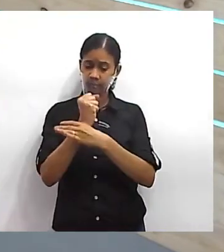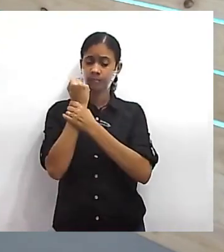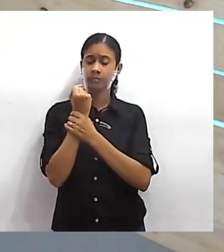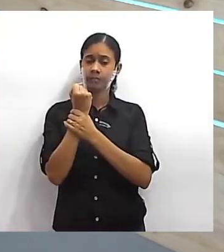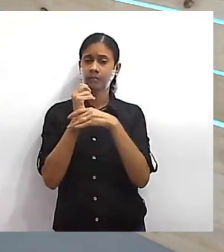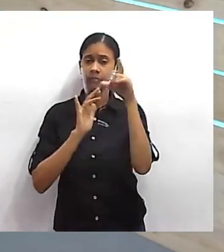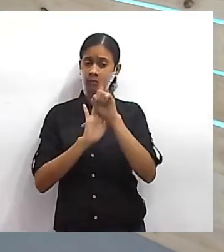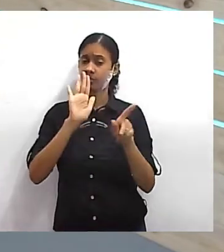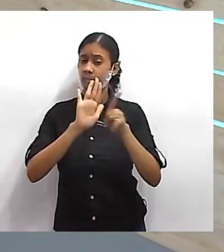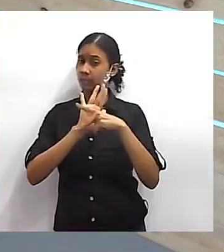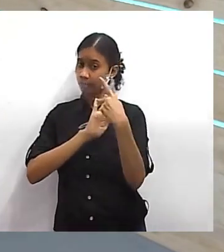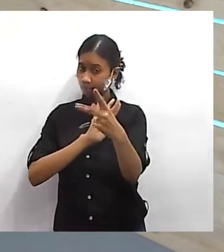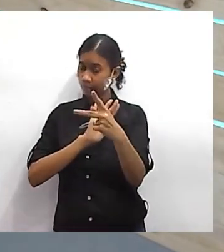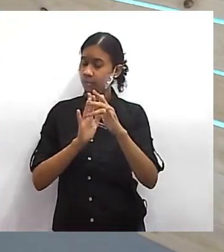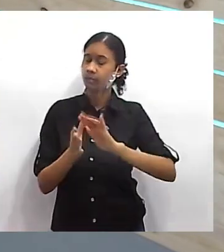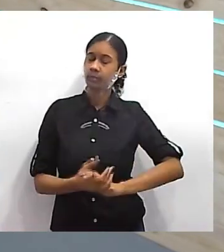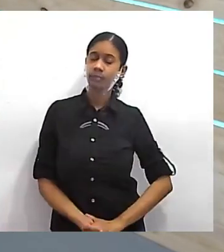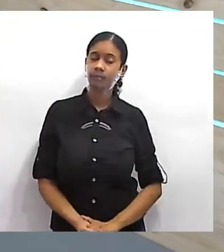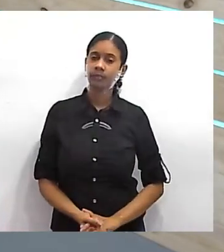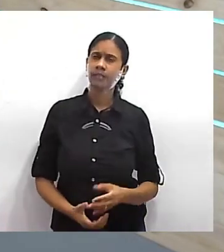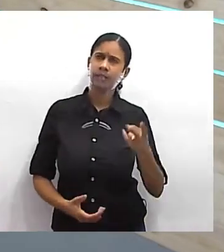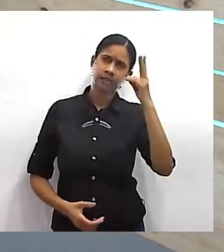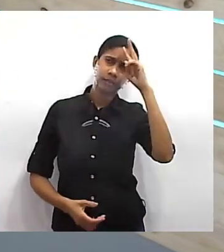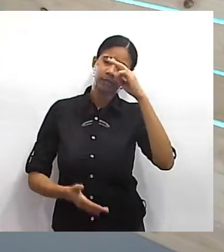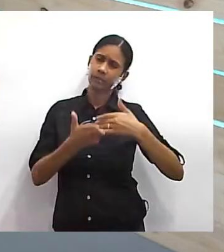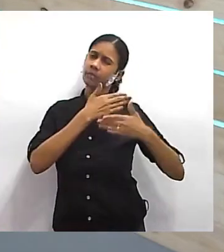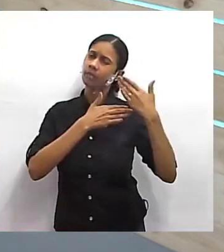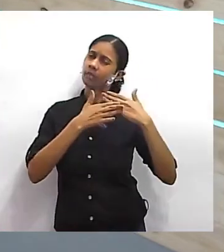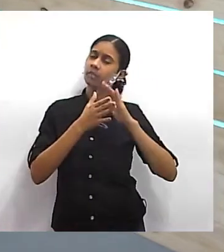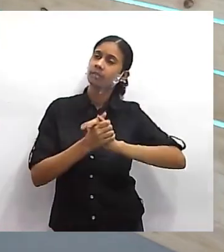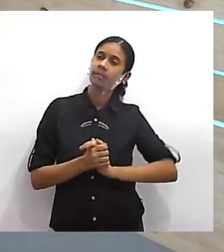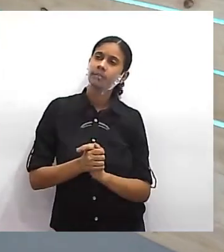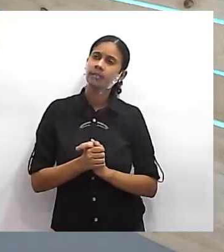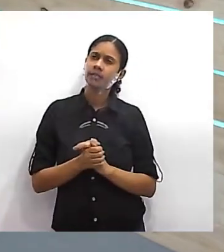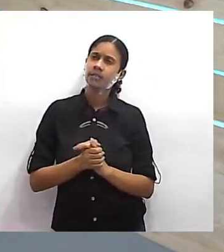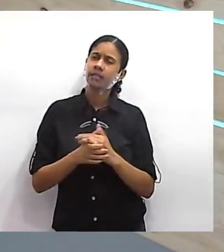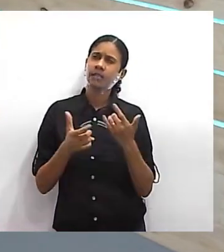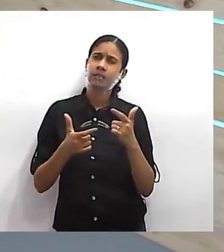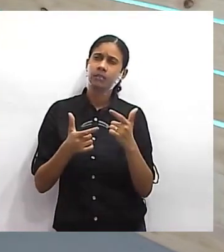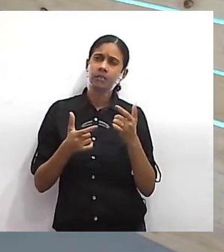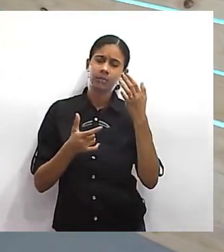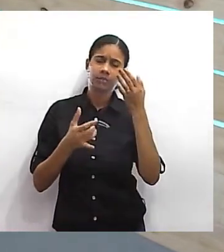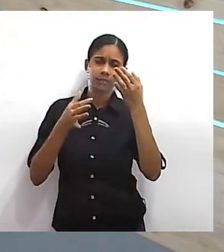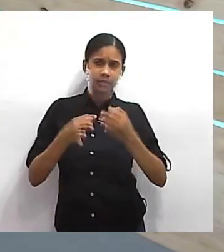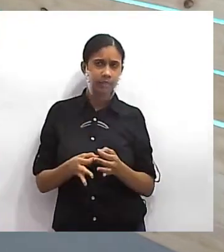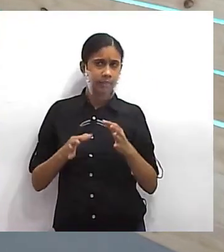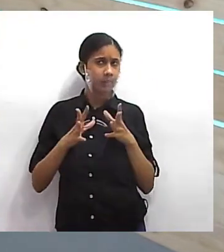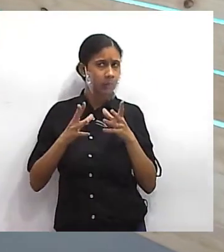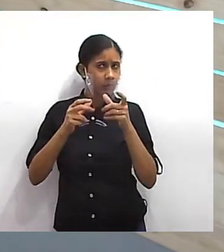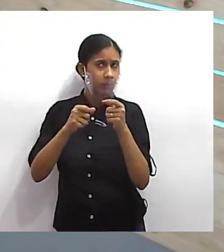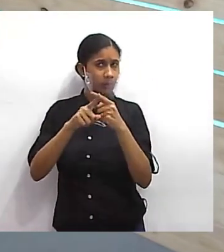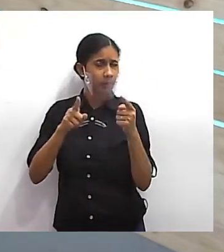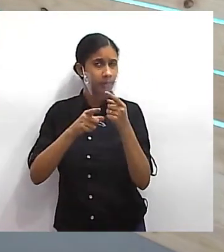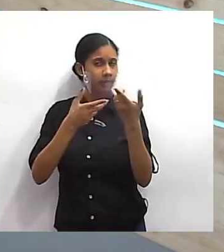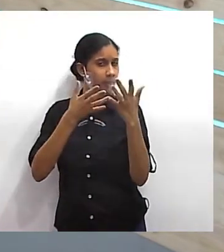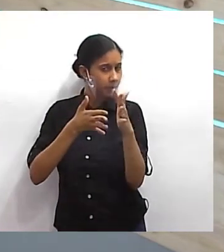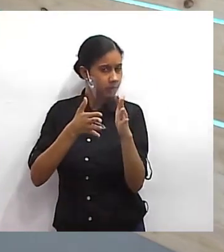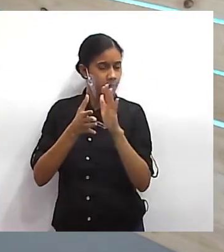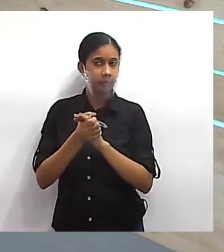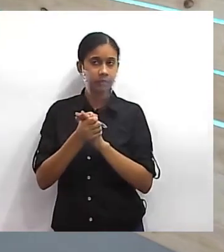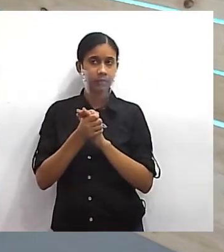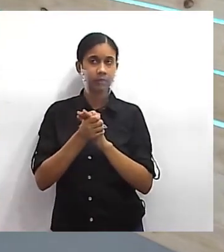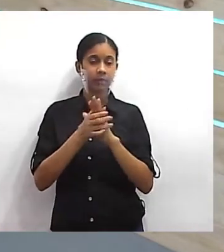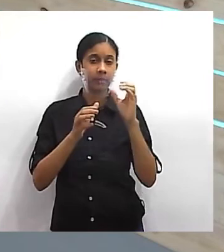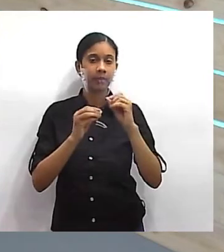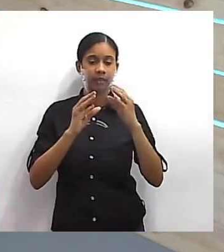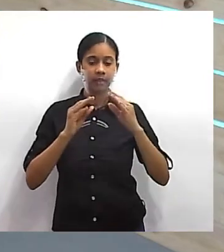uma fala que eu não sei ao certo todo, né? É que falava assim: levaram os